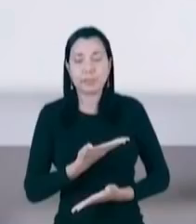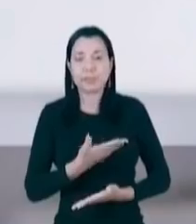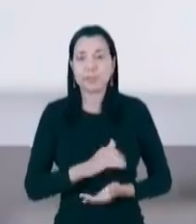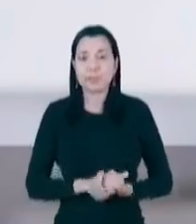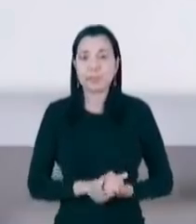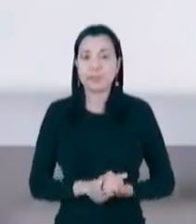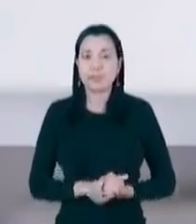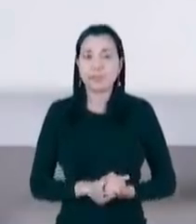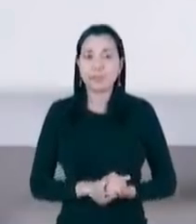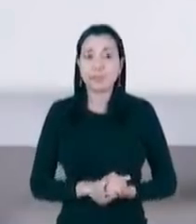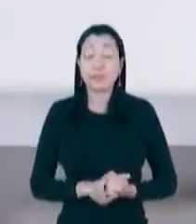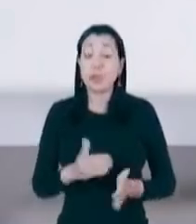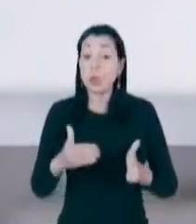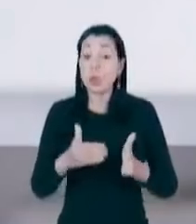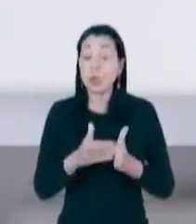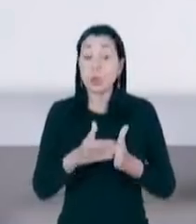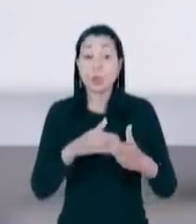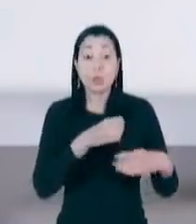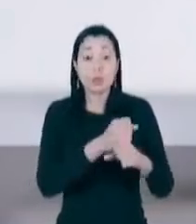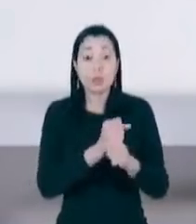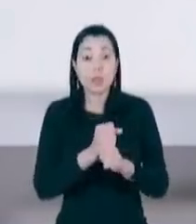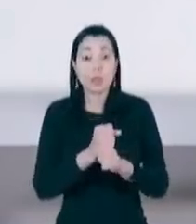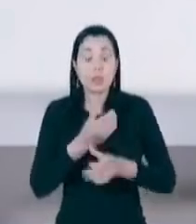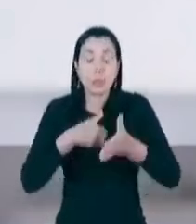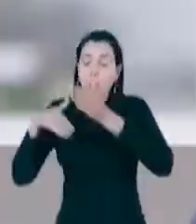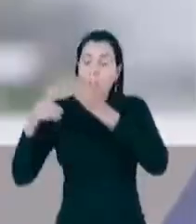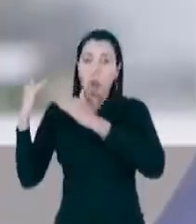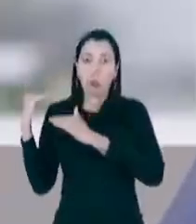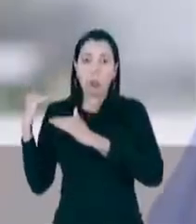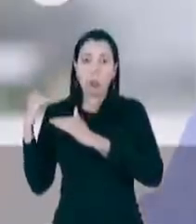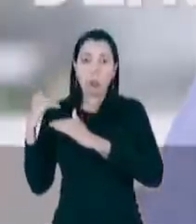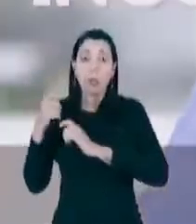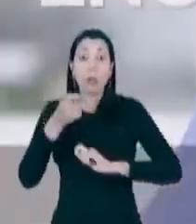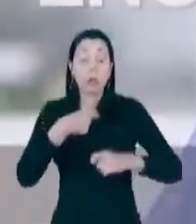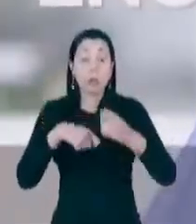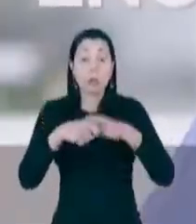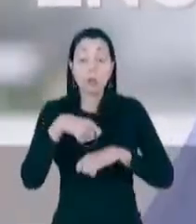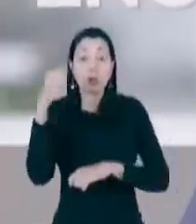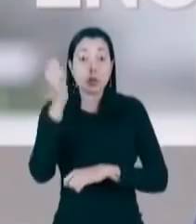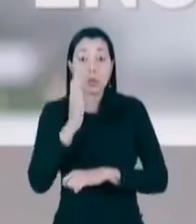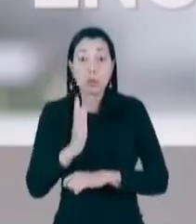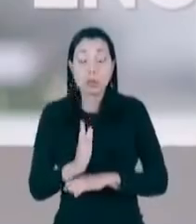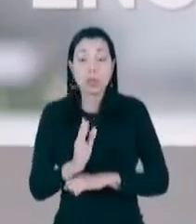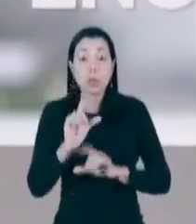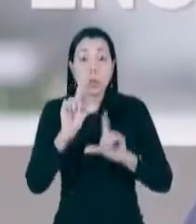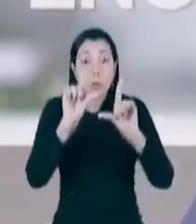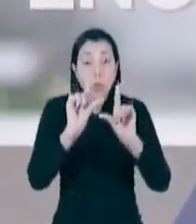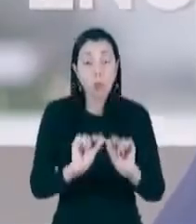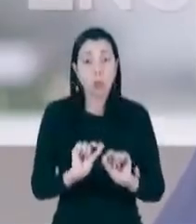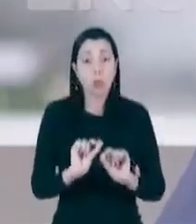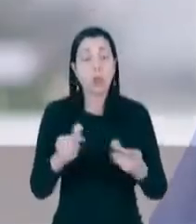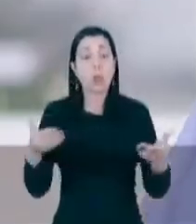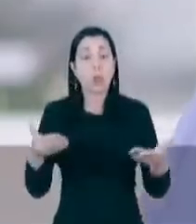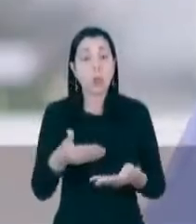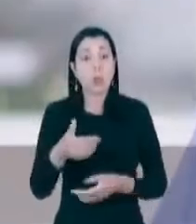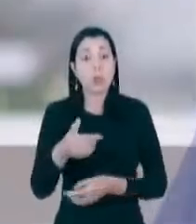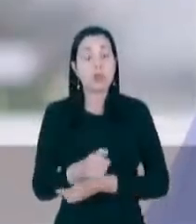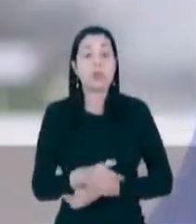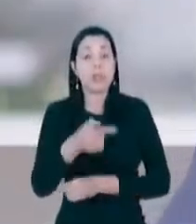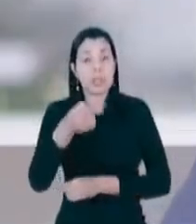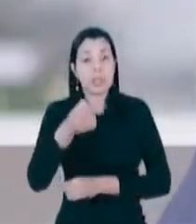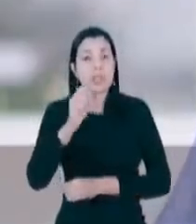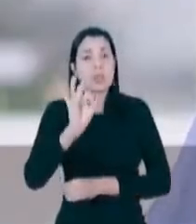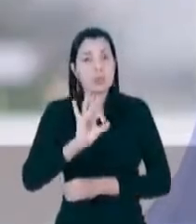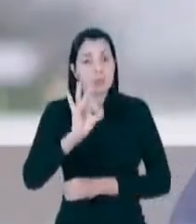amigas, nos últimos anos andamos para trás. A economia brasileira encolheu e é hoje